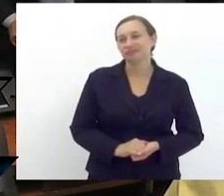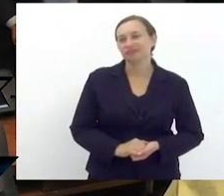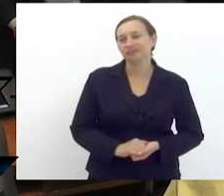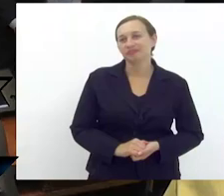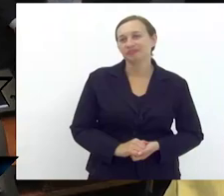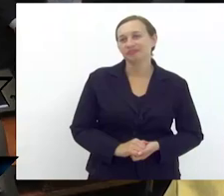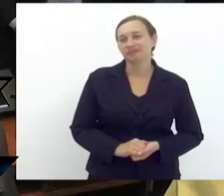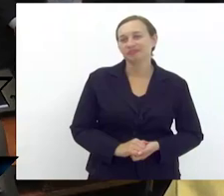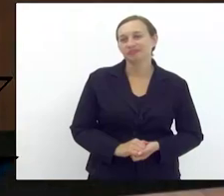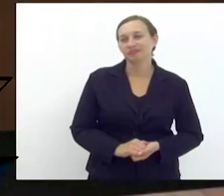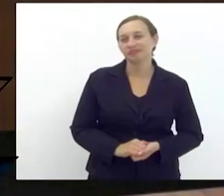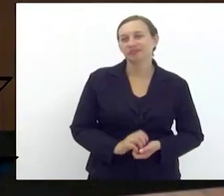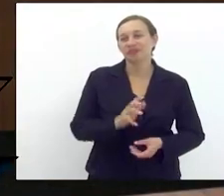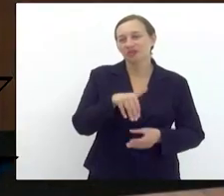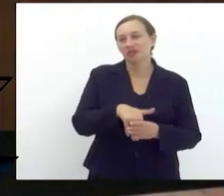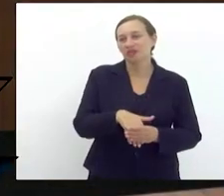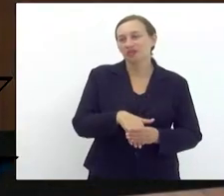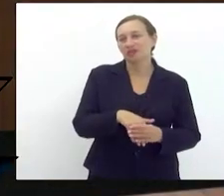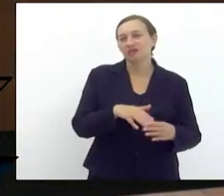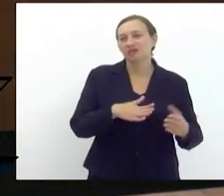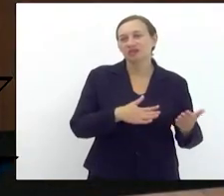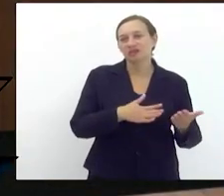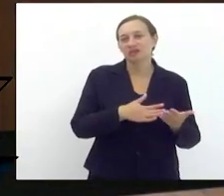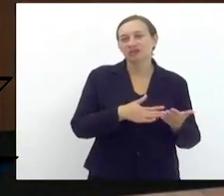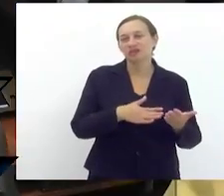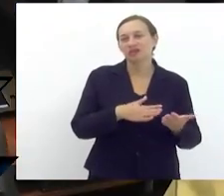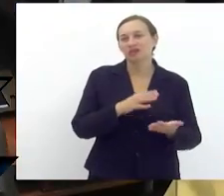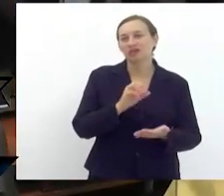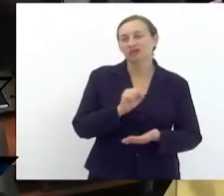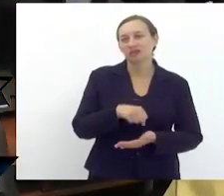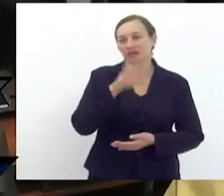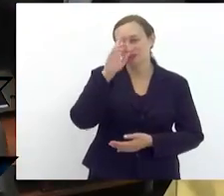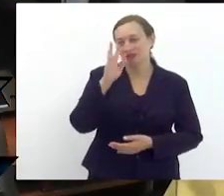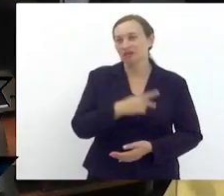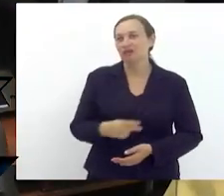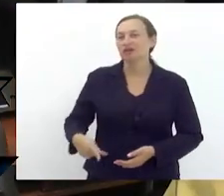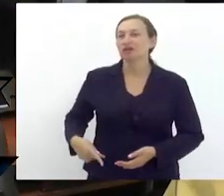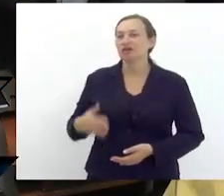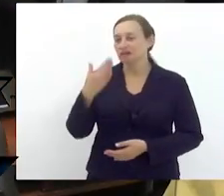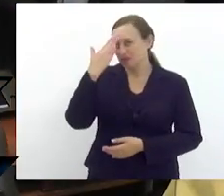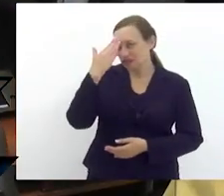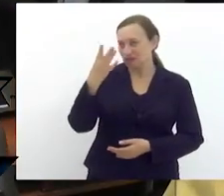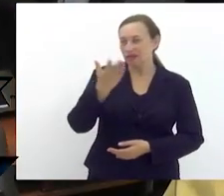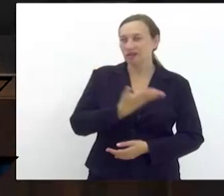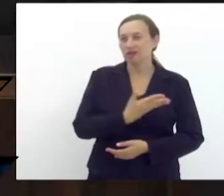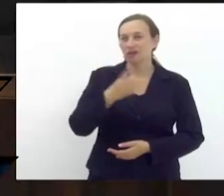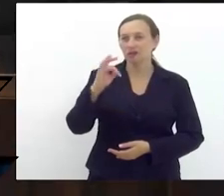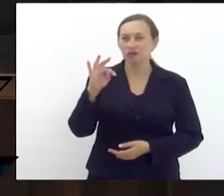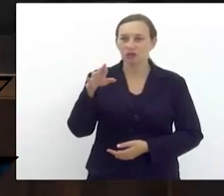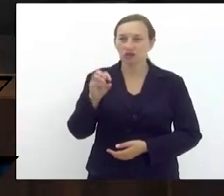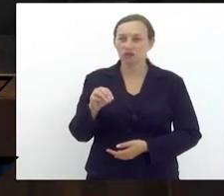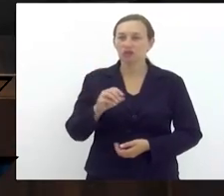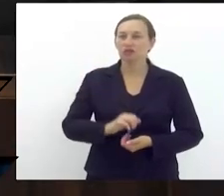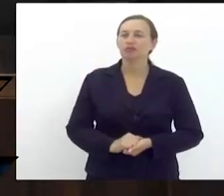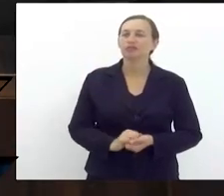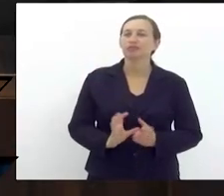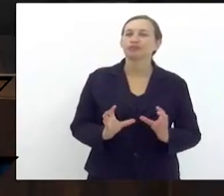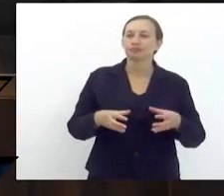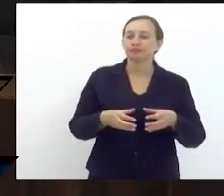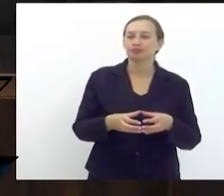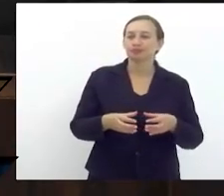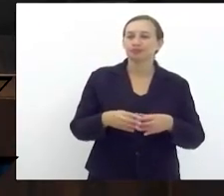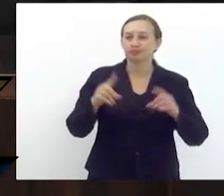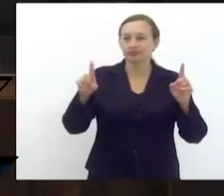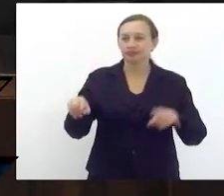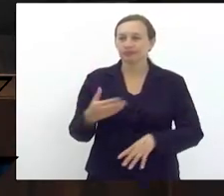pode ser favorável Muito obrigado meu amigo Antônio para emitir parecer pela comissão de